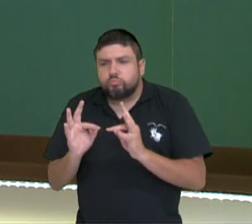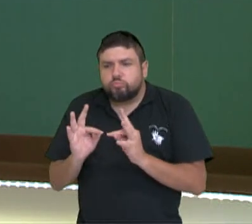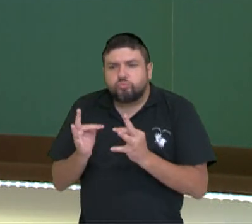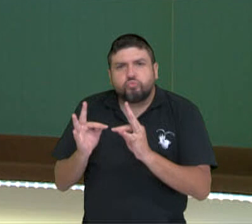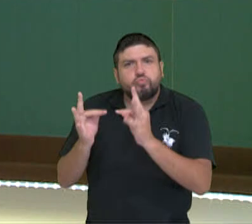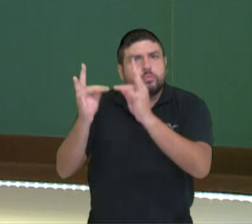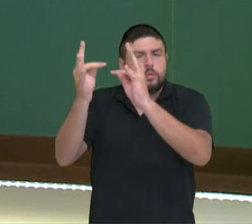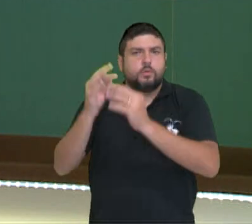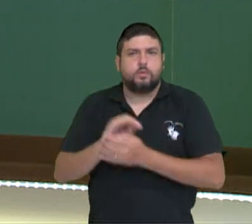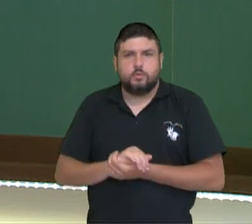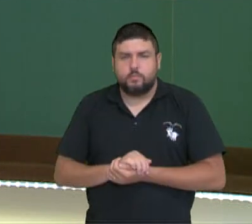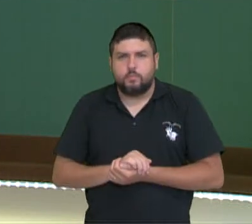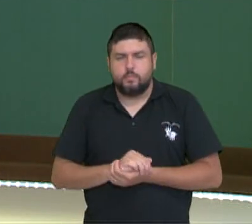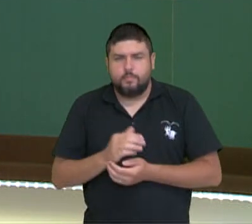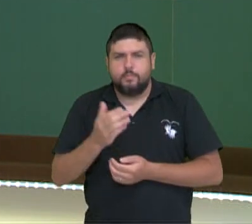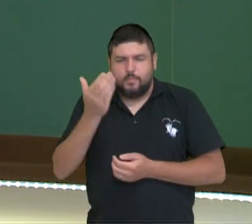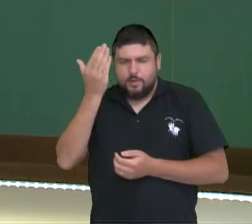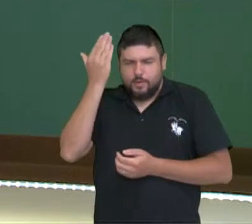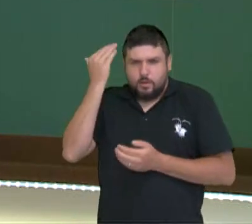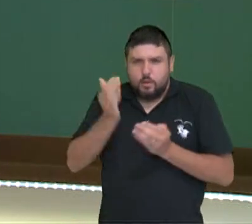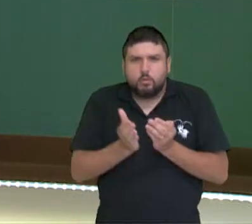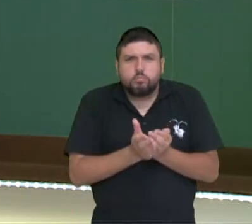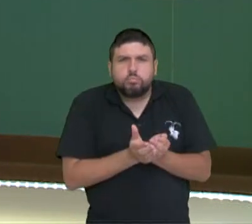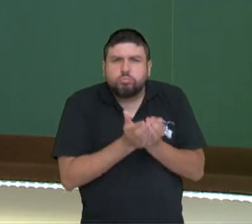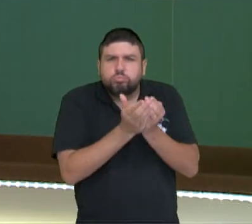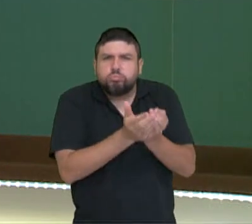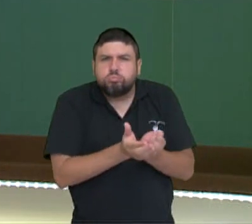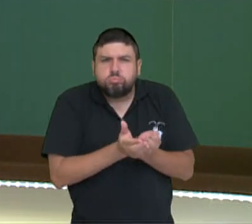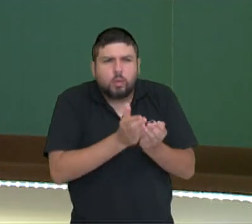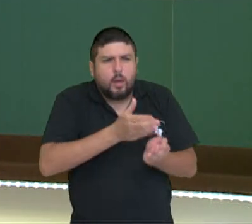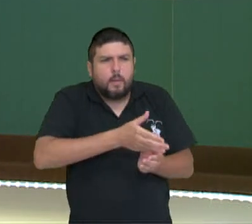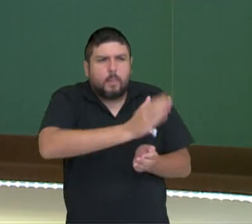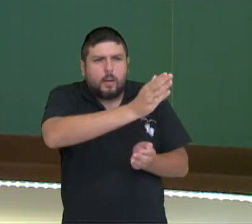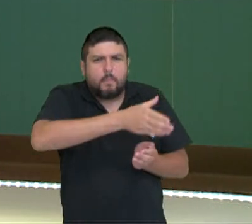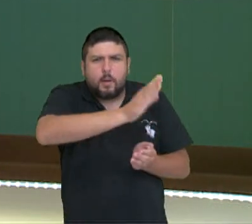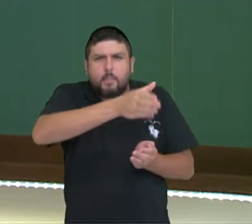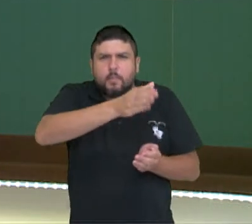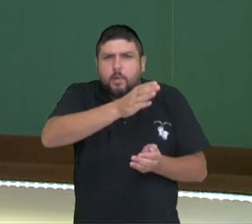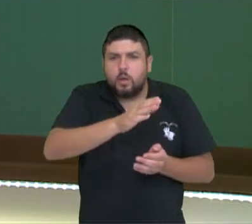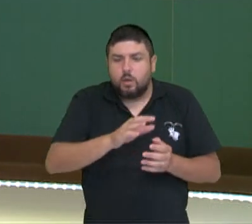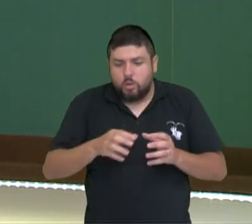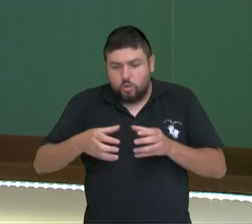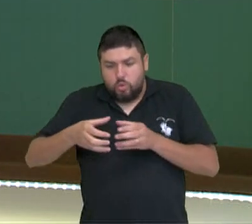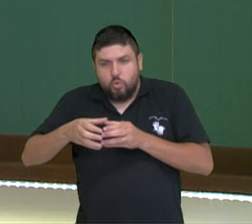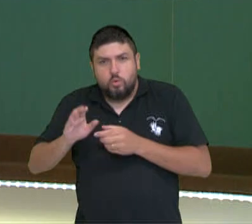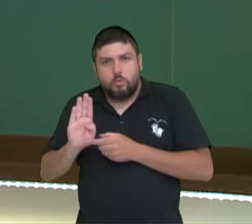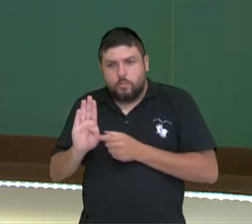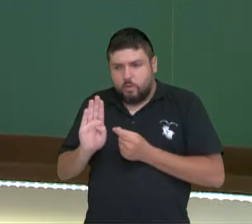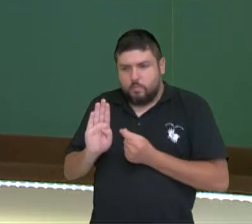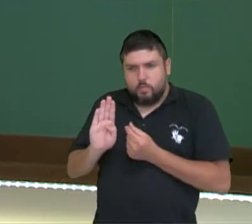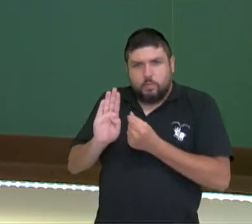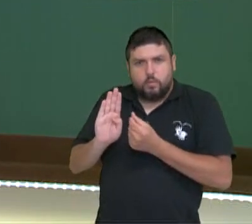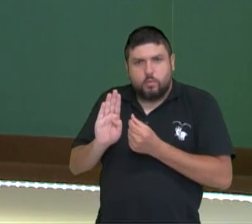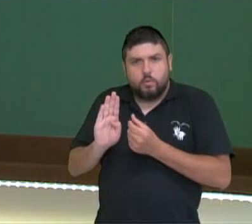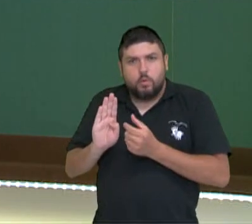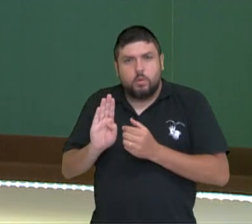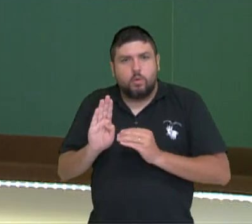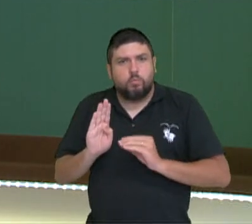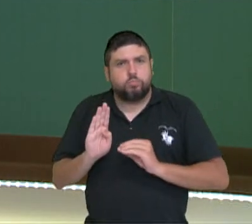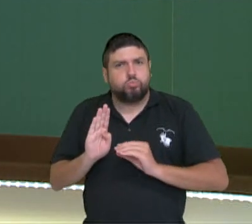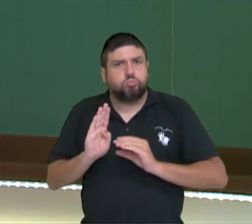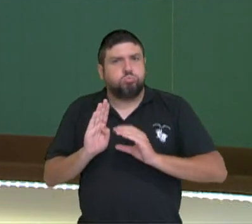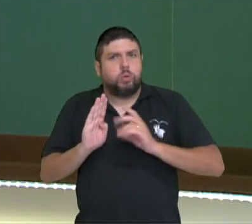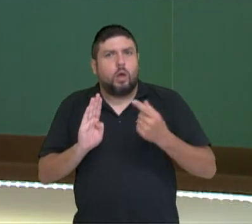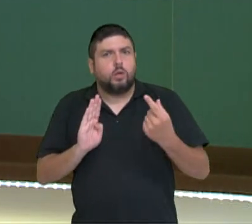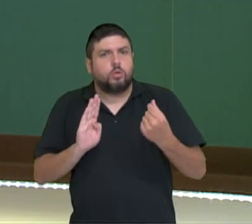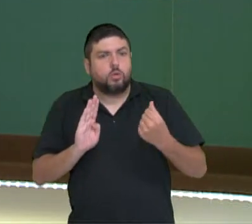se desenvolver e os burgueses começam a enriquecer, nós vamos ver a troca, né? A